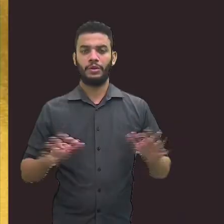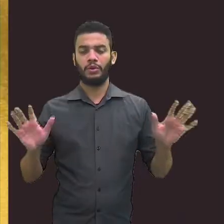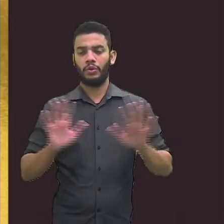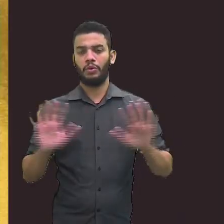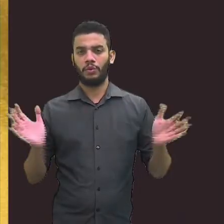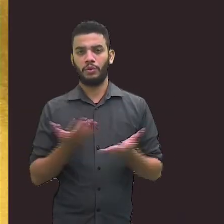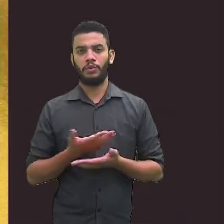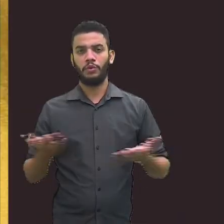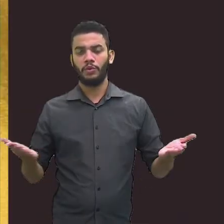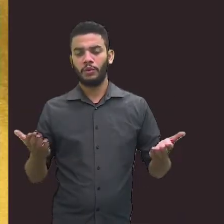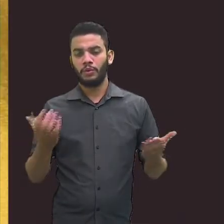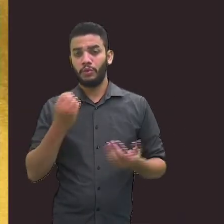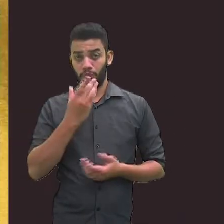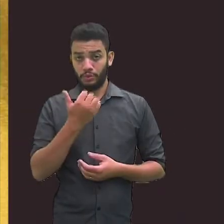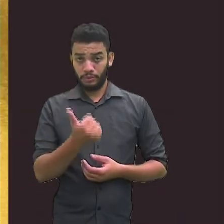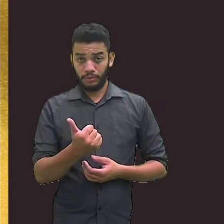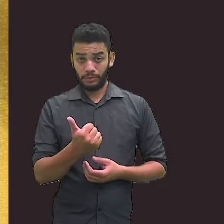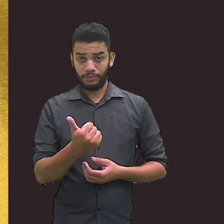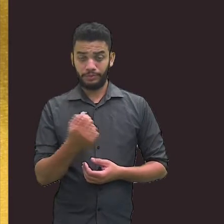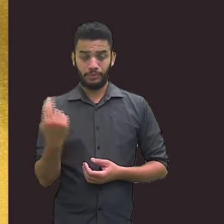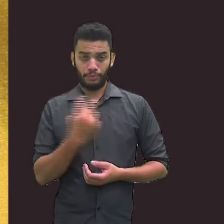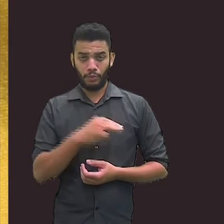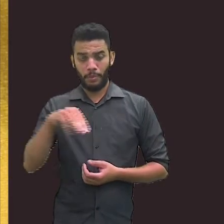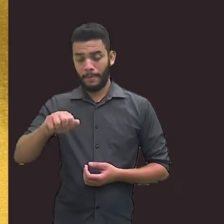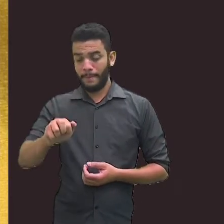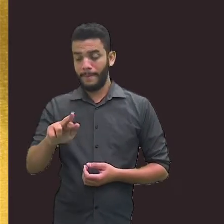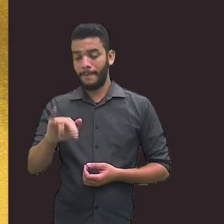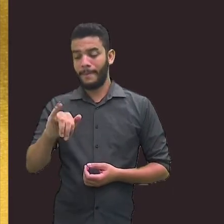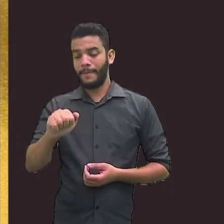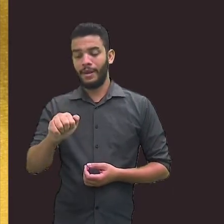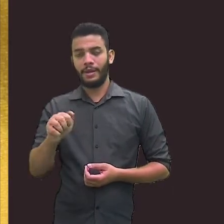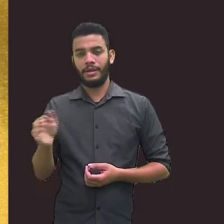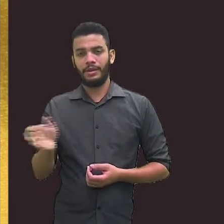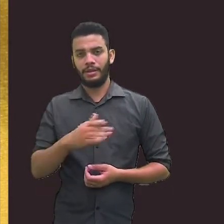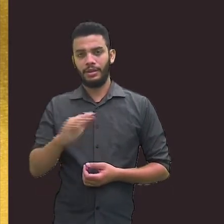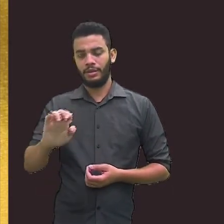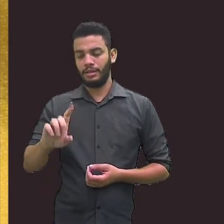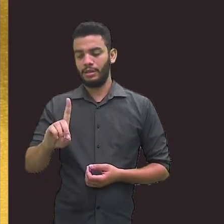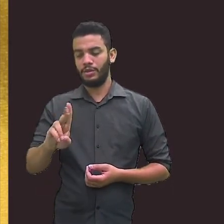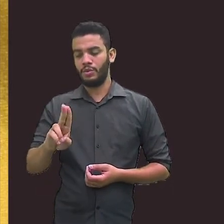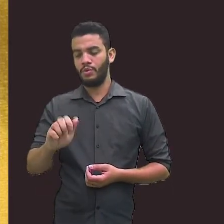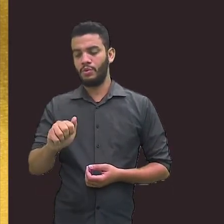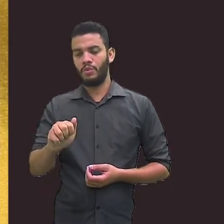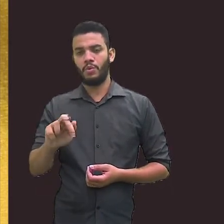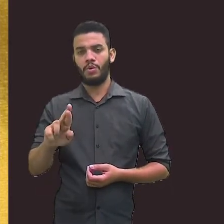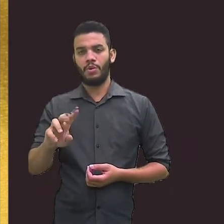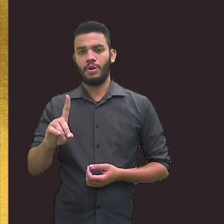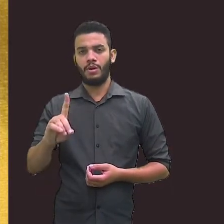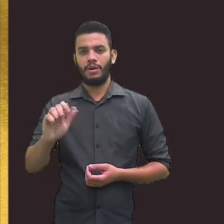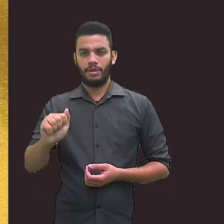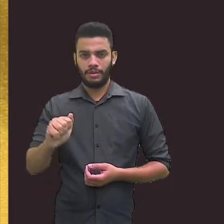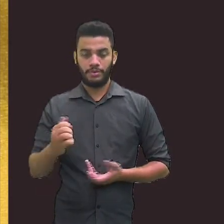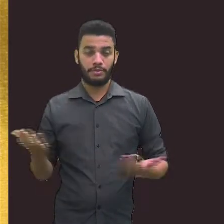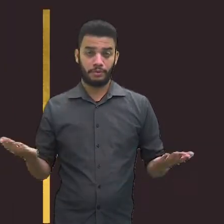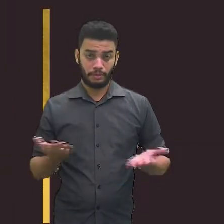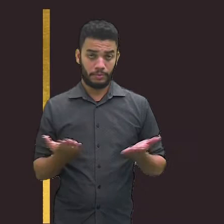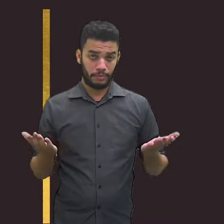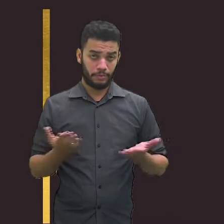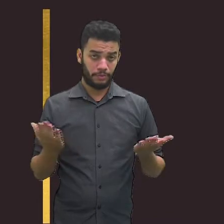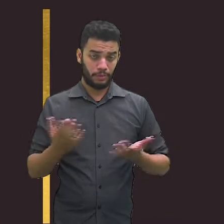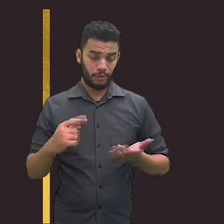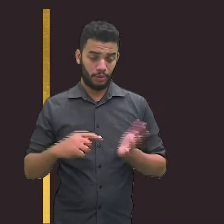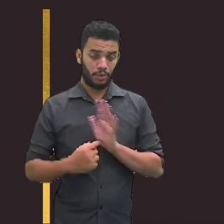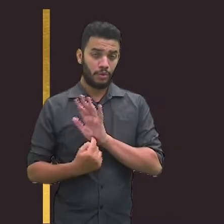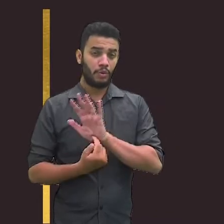Hello everybody! Eu sou a Maria Eduarda, da Escola Municipal Vicente Petrone de Oliveira. Voltamos com a nossa